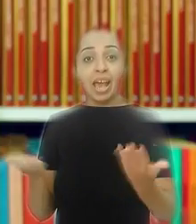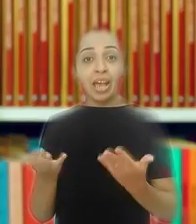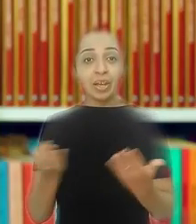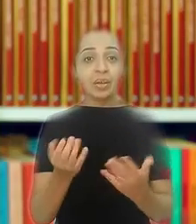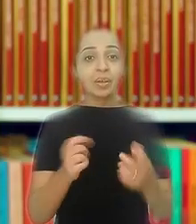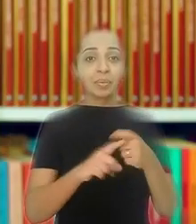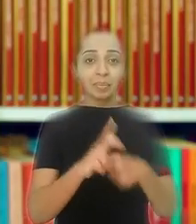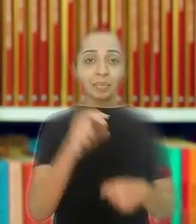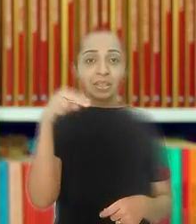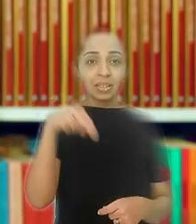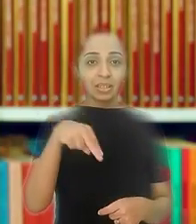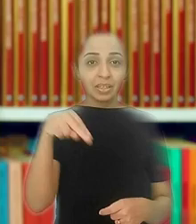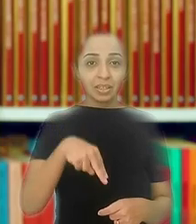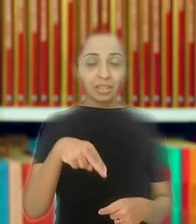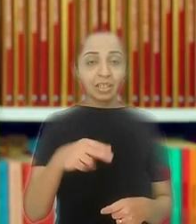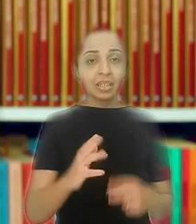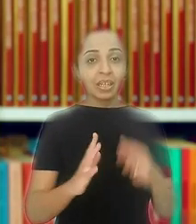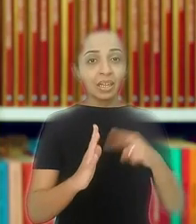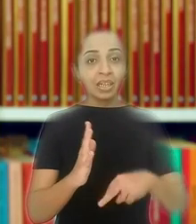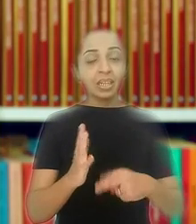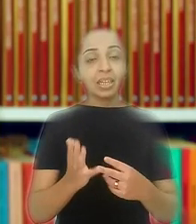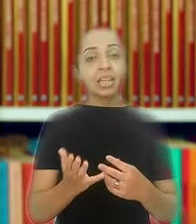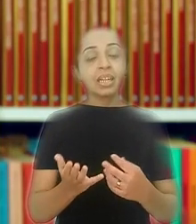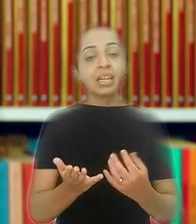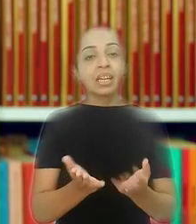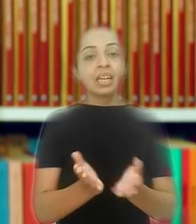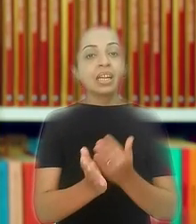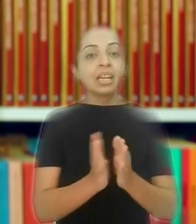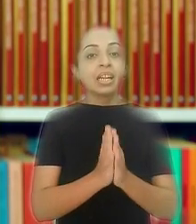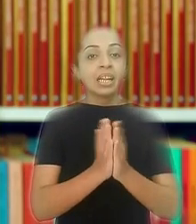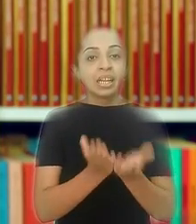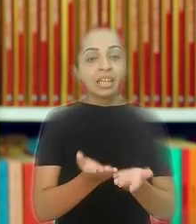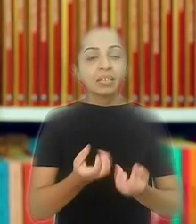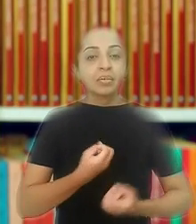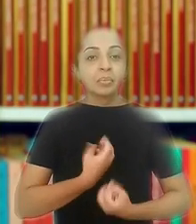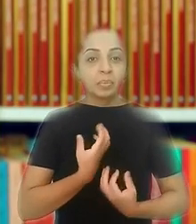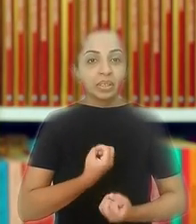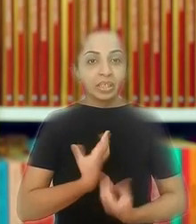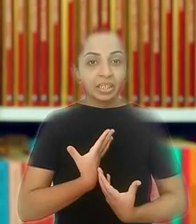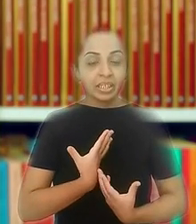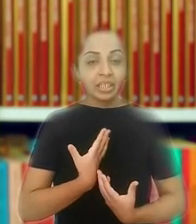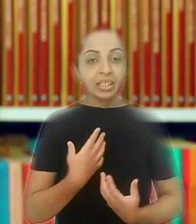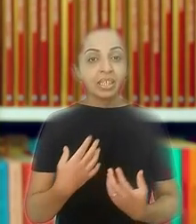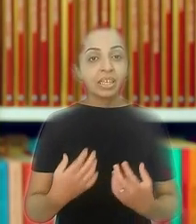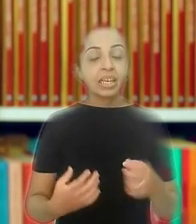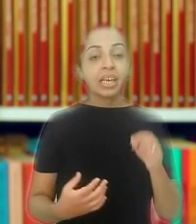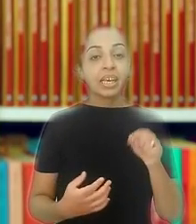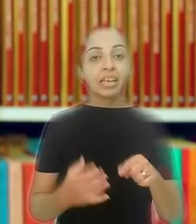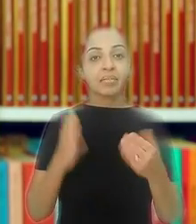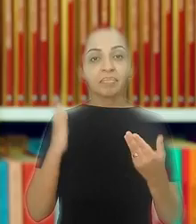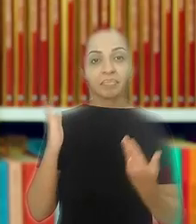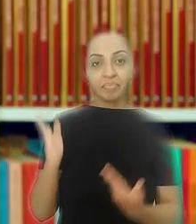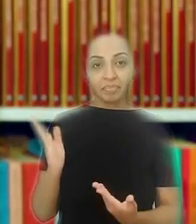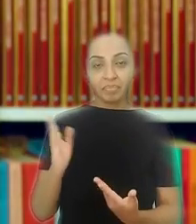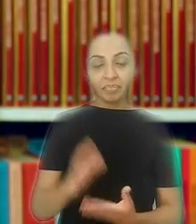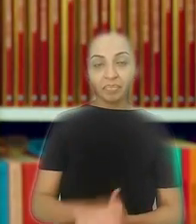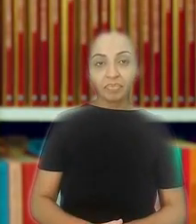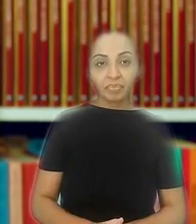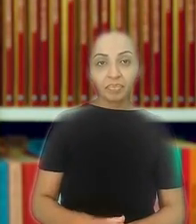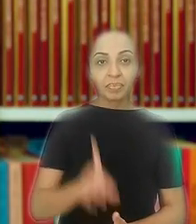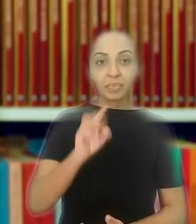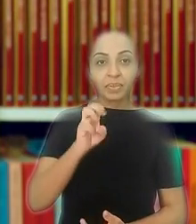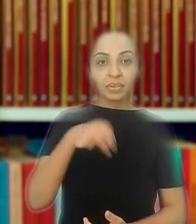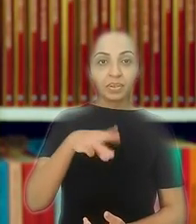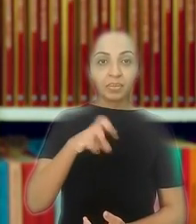gente parte para novembro que eu li e voltei a ler um livro Pois é que há muito tempo eu não tinha não tinha lendo que é o reabitar do